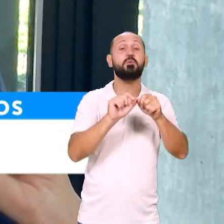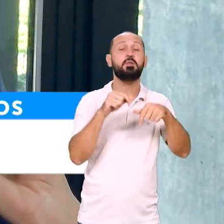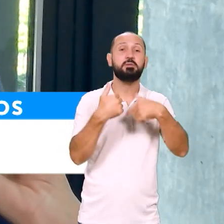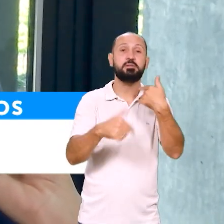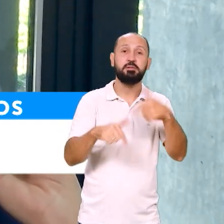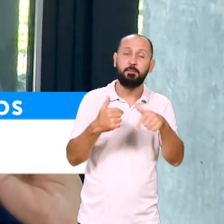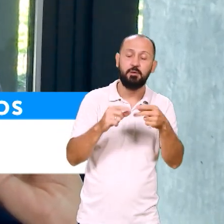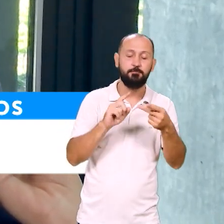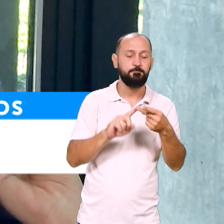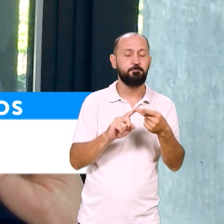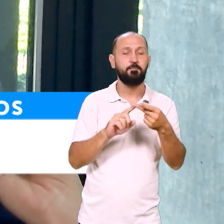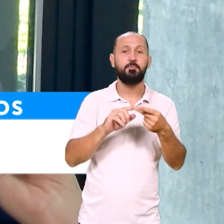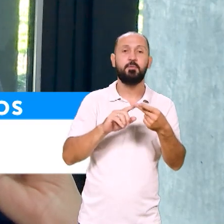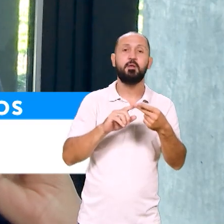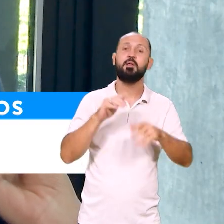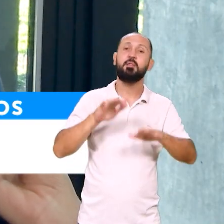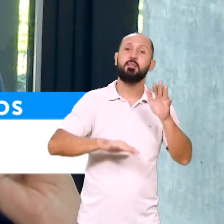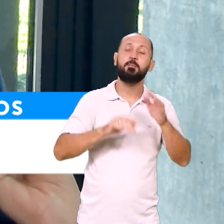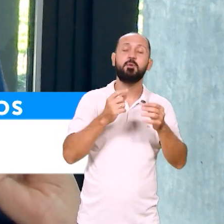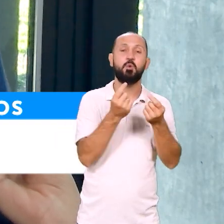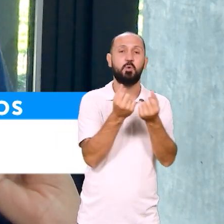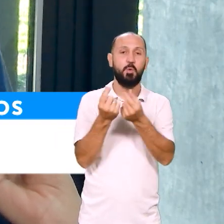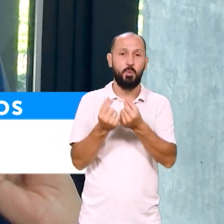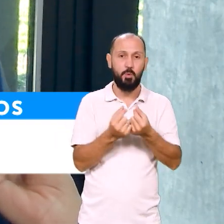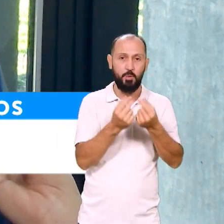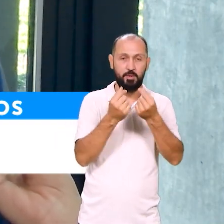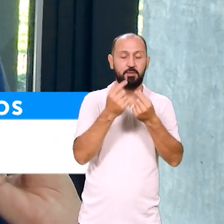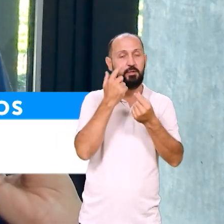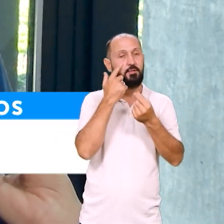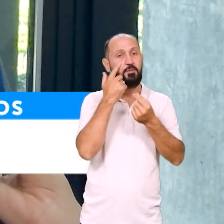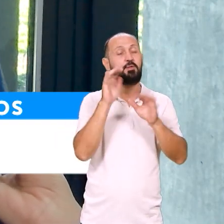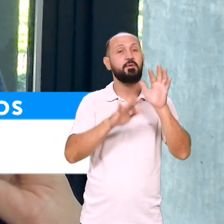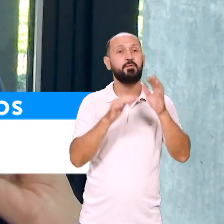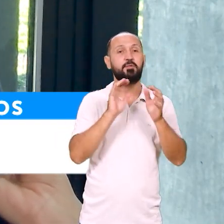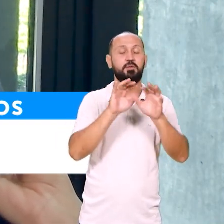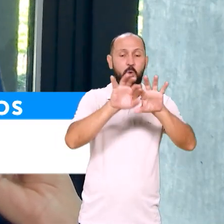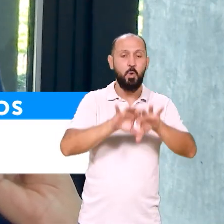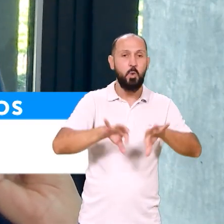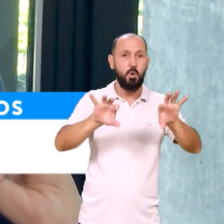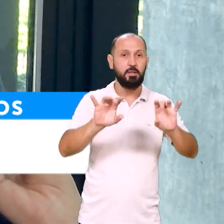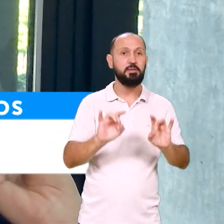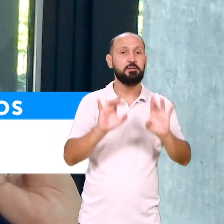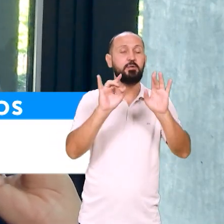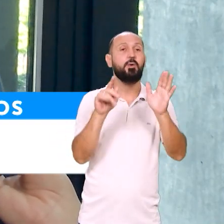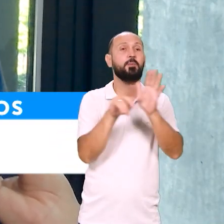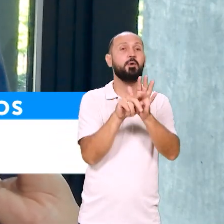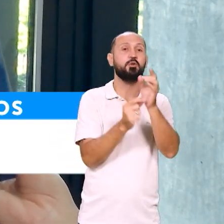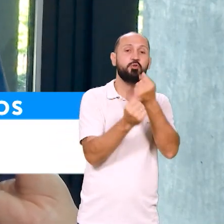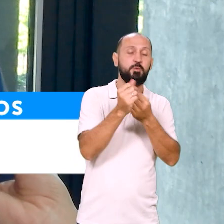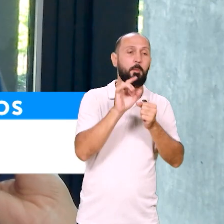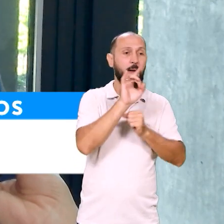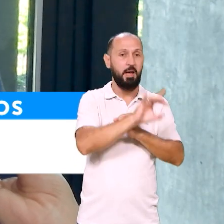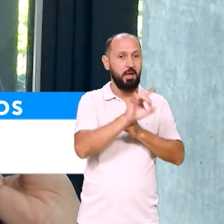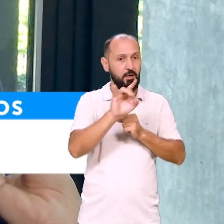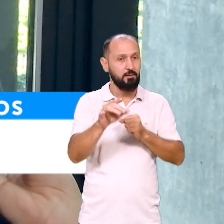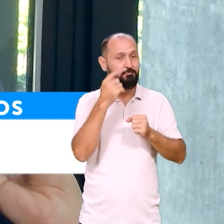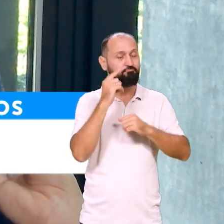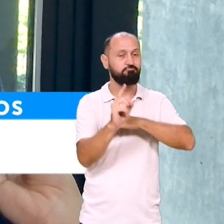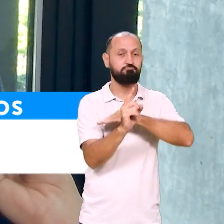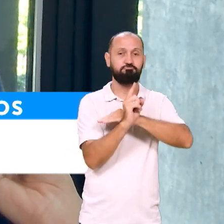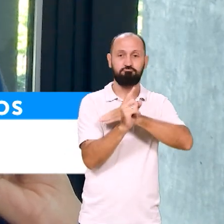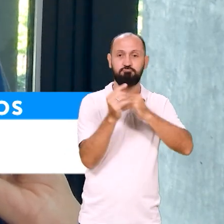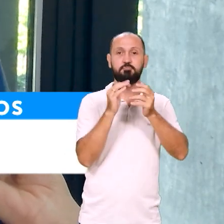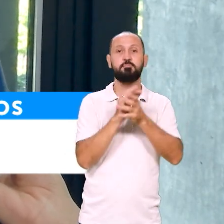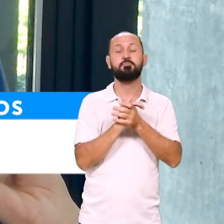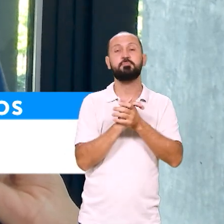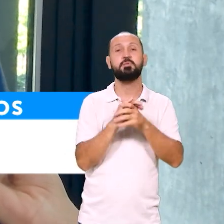com a sua produção, de acordo com os seus custos. A gente vai ter uma segregação muito específica de custos para cada tipo